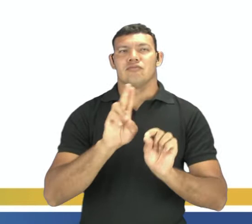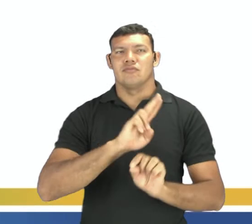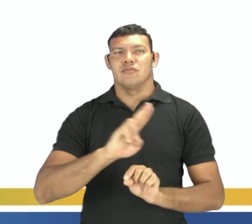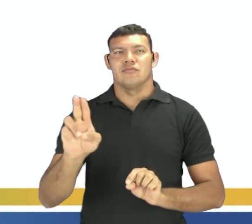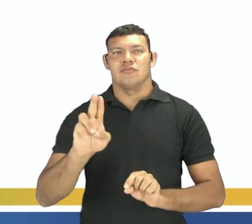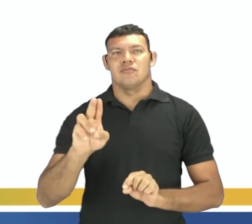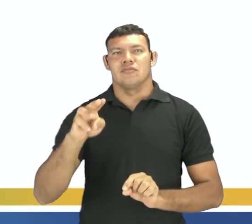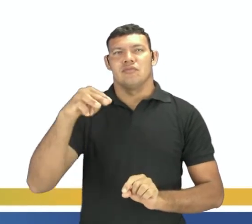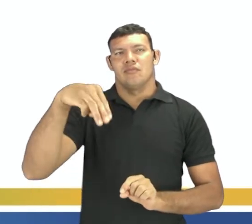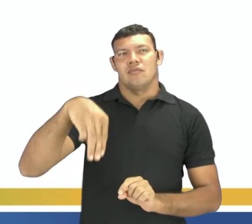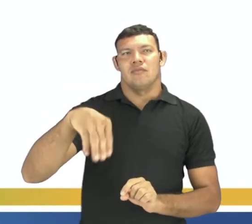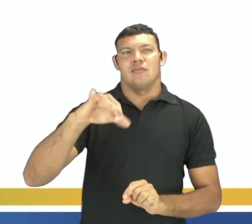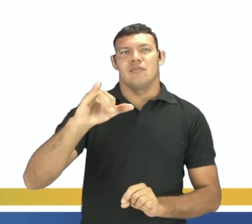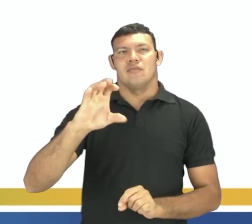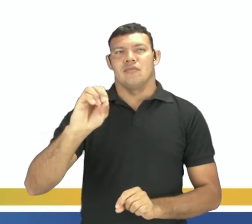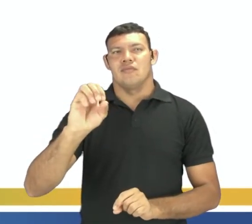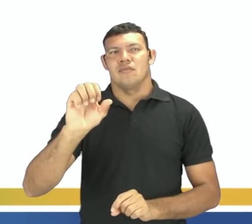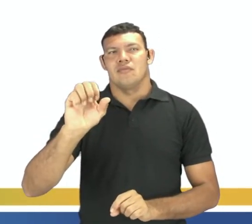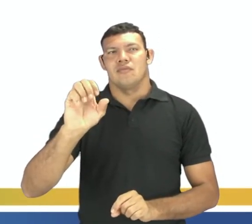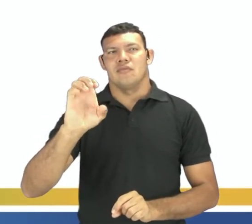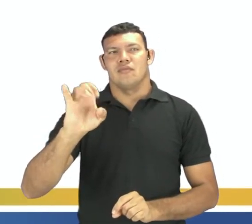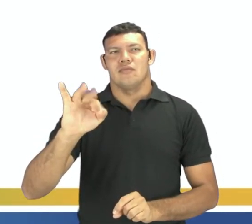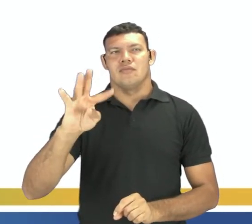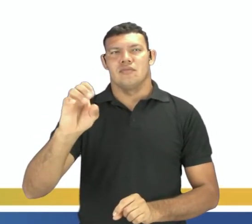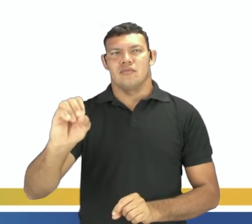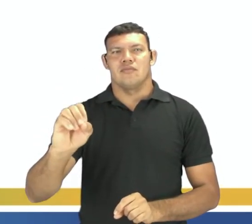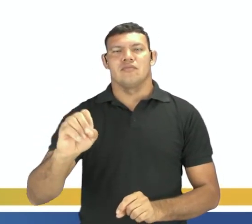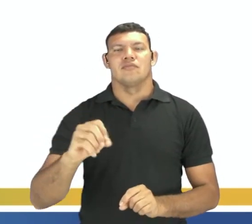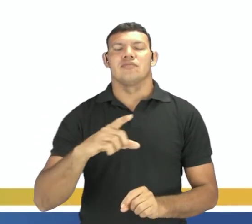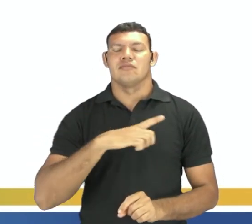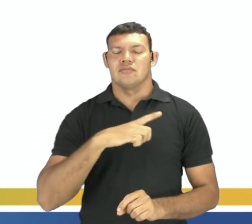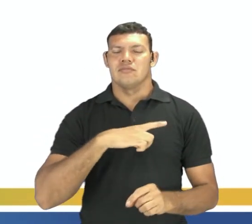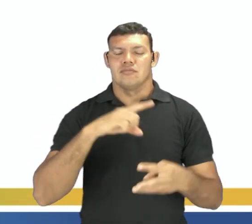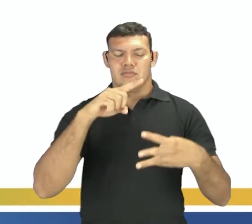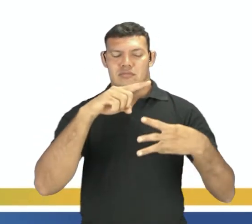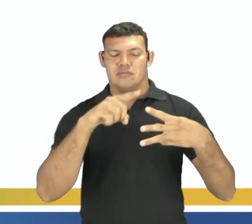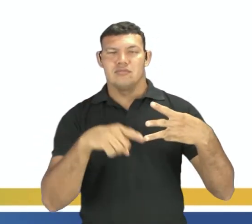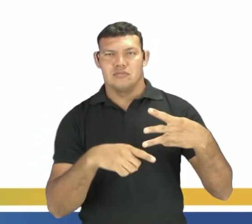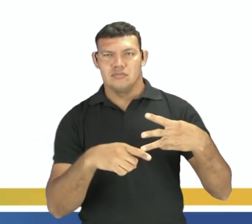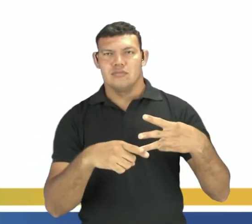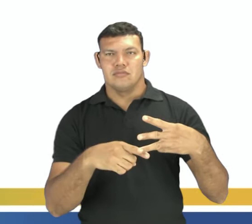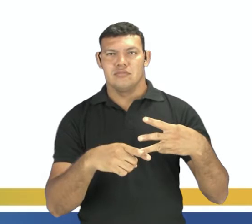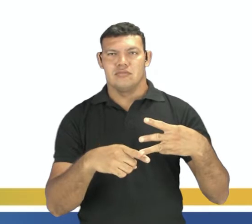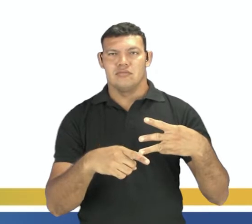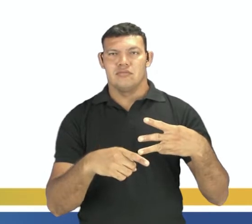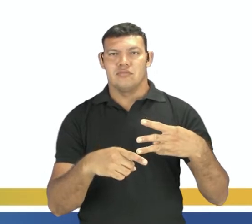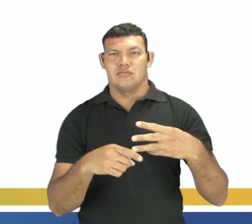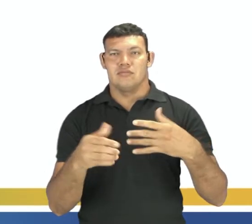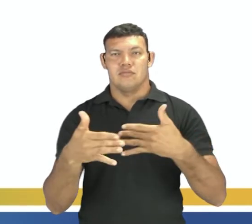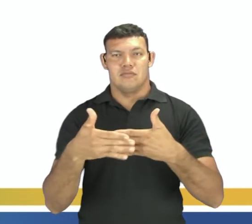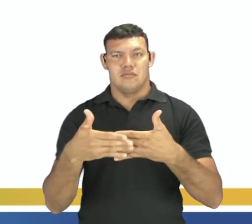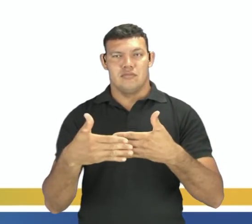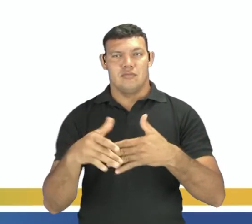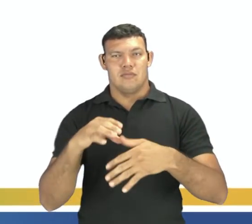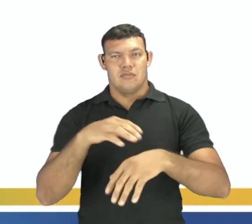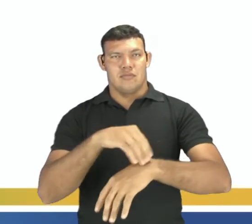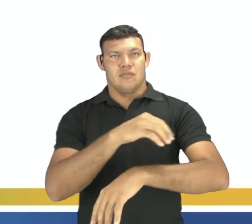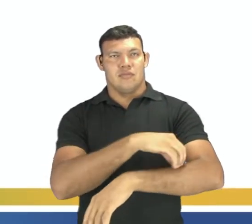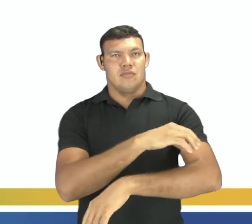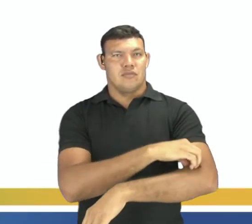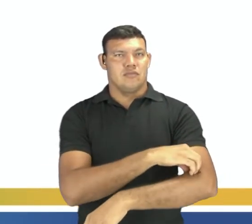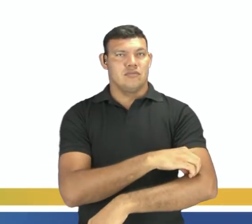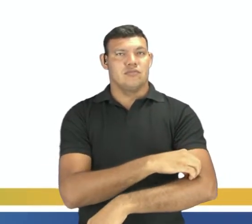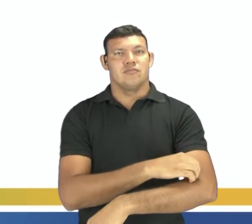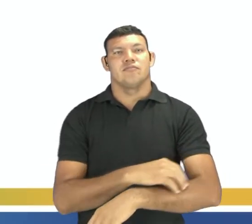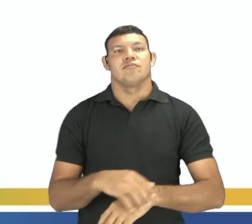nome de miócitos, fibras musculares. Então, há três tipos de tecido muscular, que nós vamos ter o não estriado